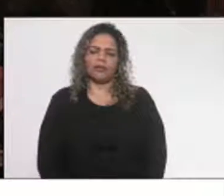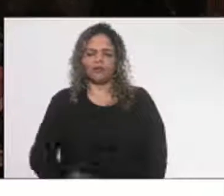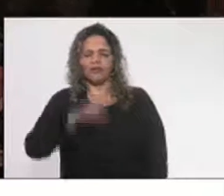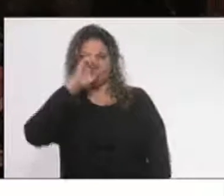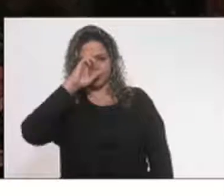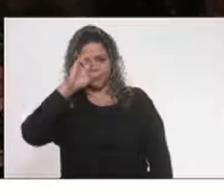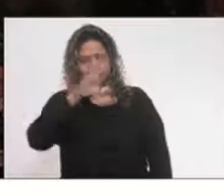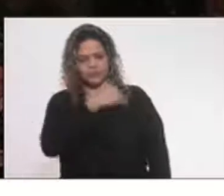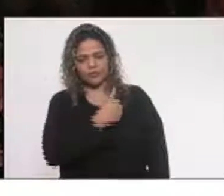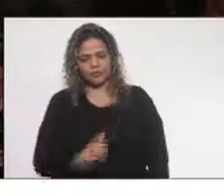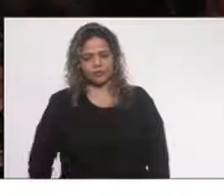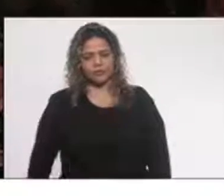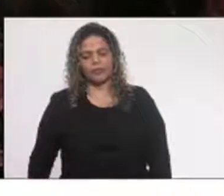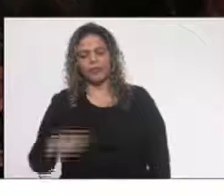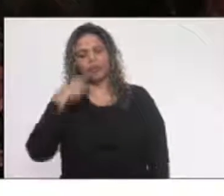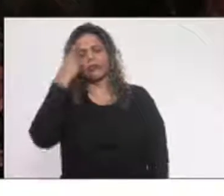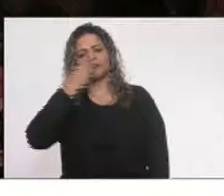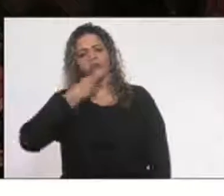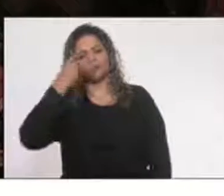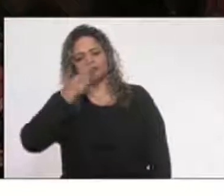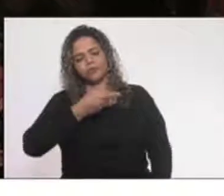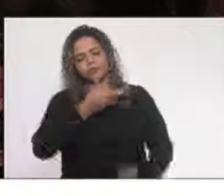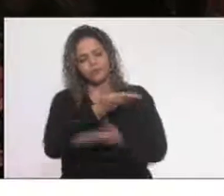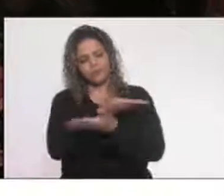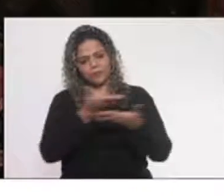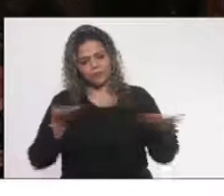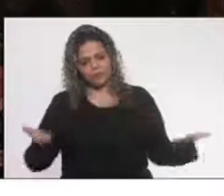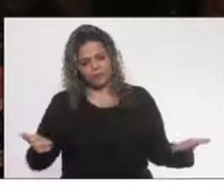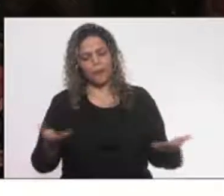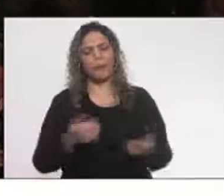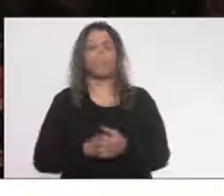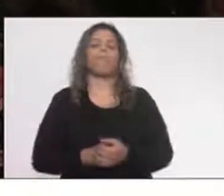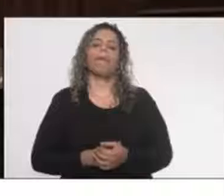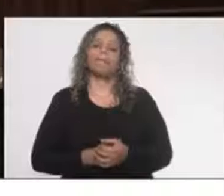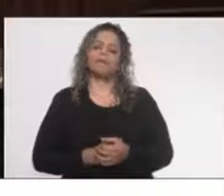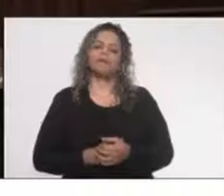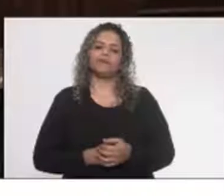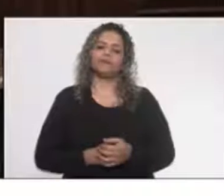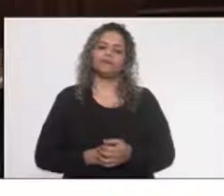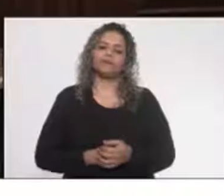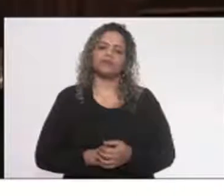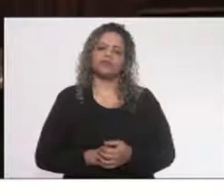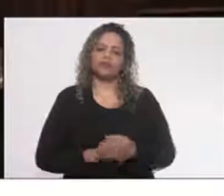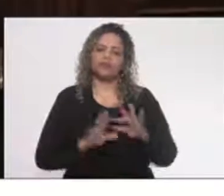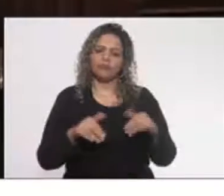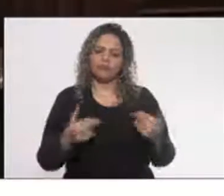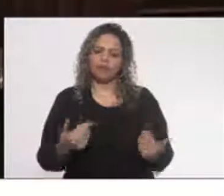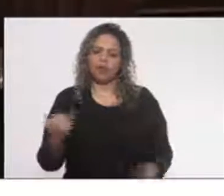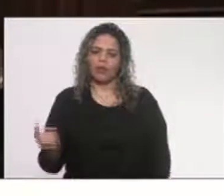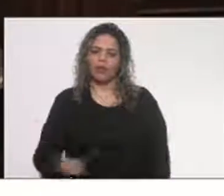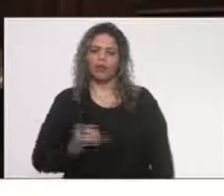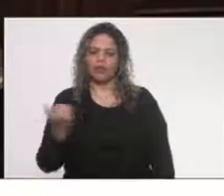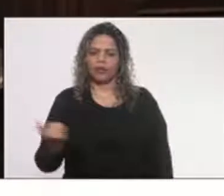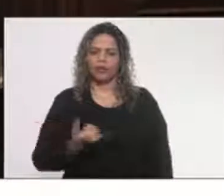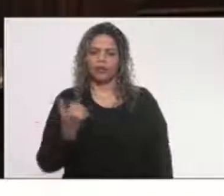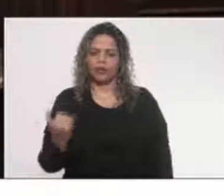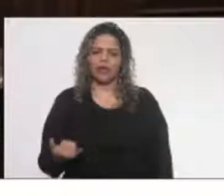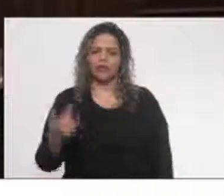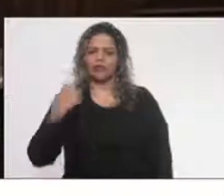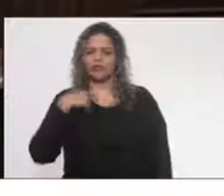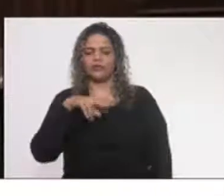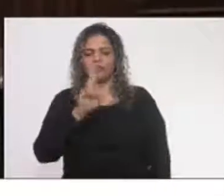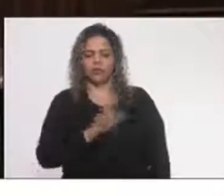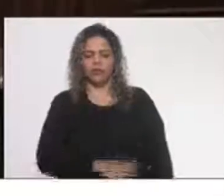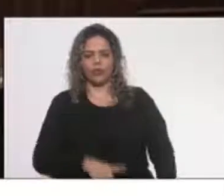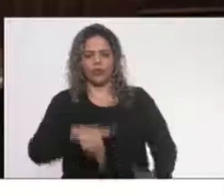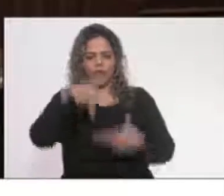Senhor presidente, deputadas e deputados presentes a essa sessão, importante tomar